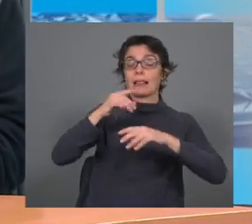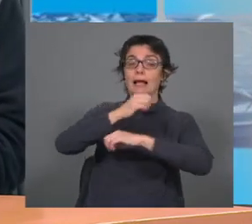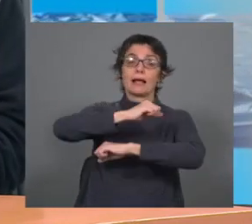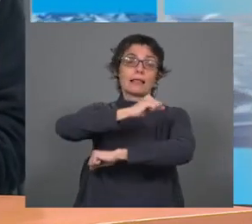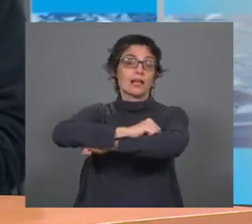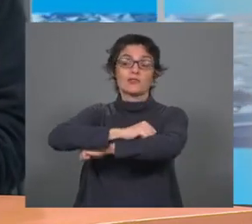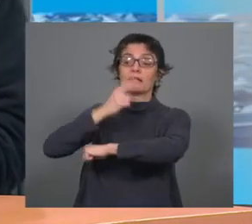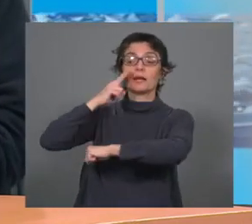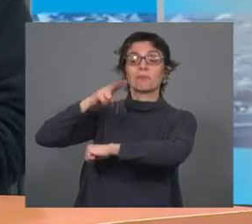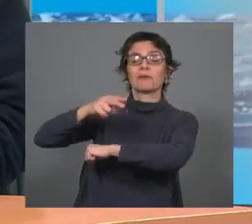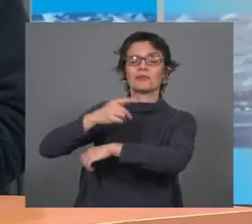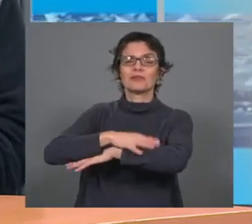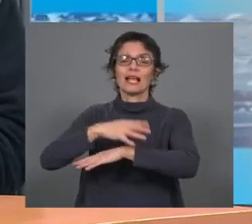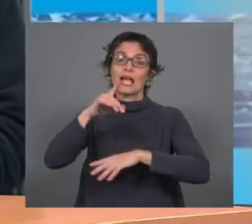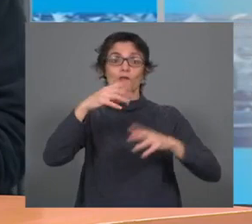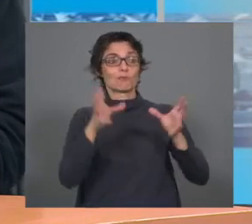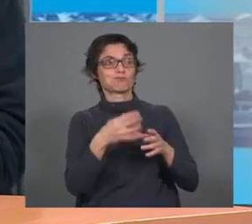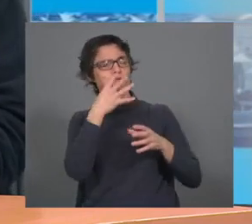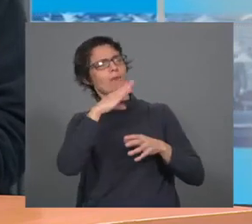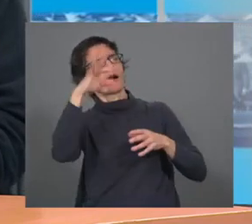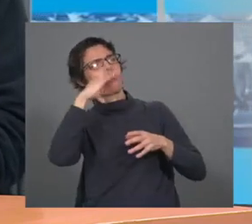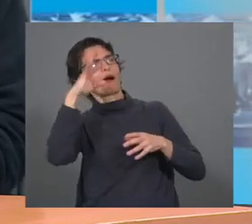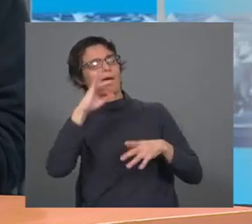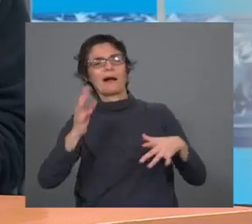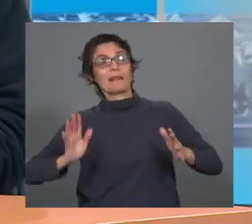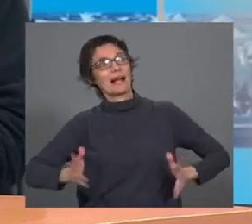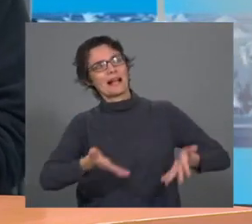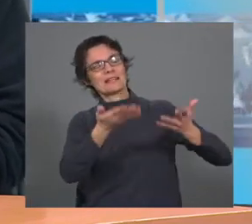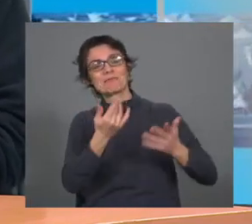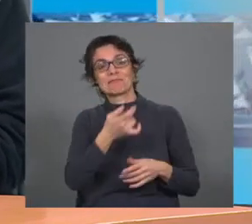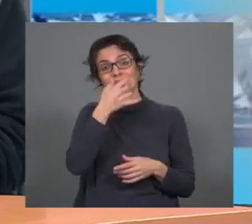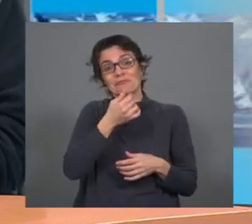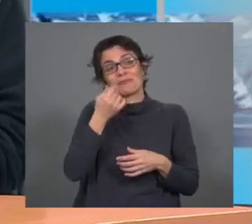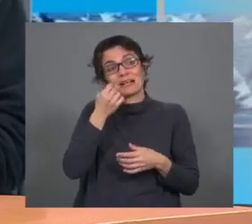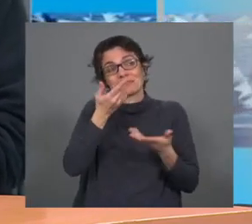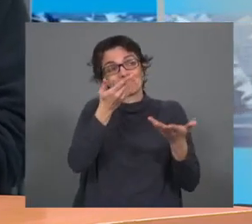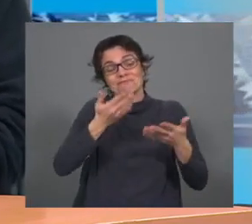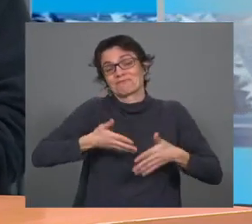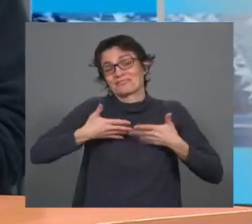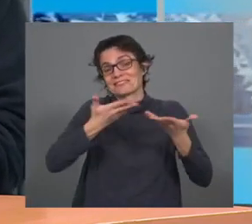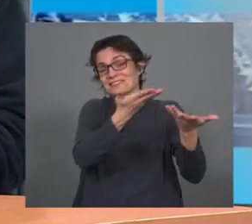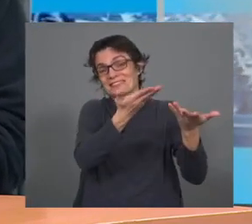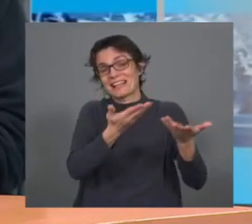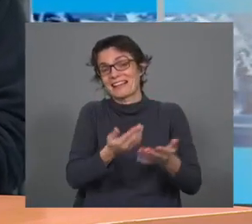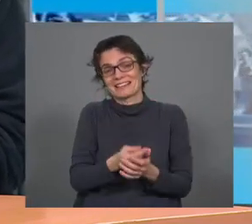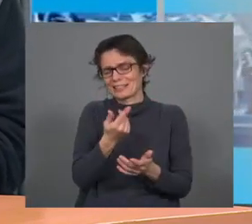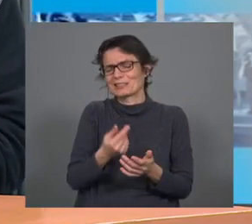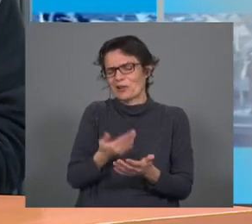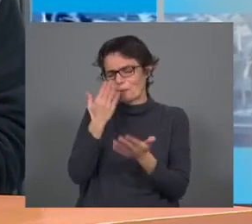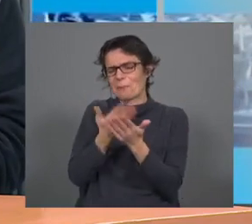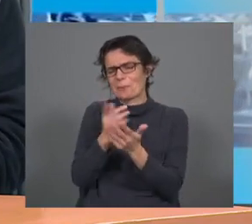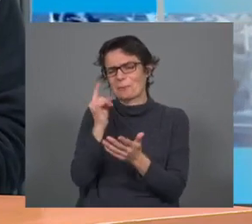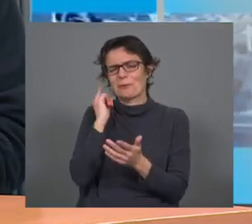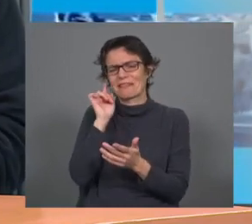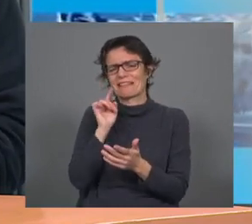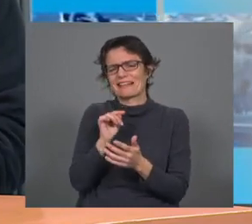lá dentro das casas e também tentar animar um pouco o seu dia e seria uma proposta interessante, sim. Estamos a